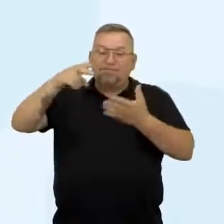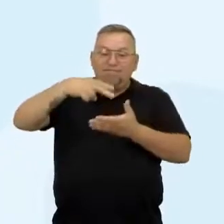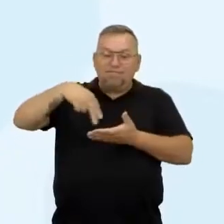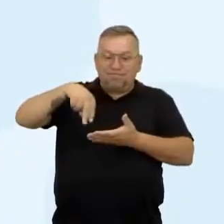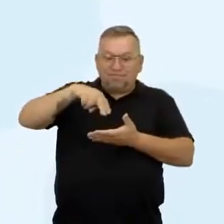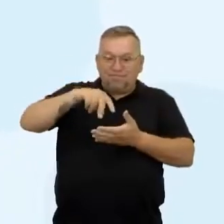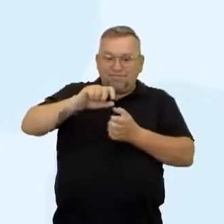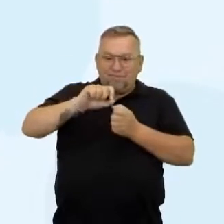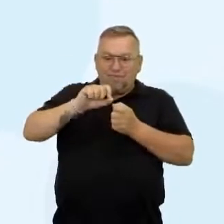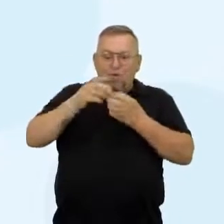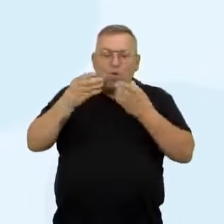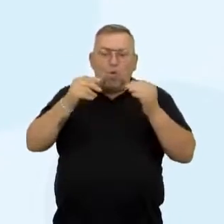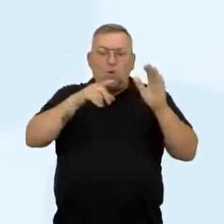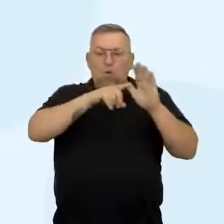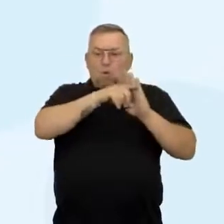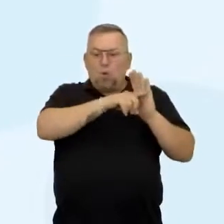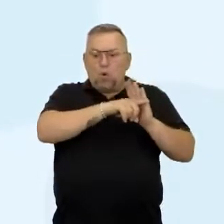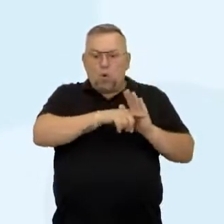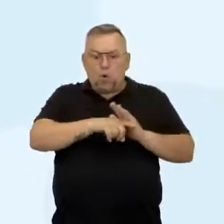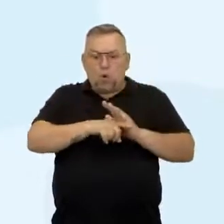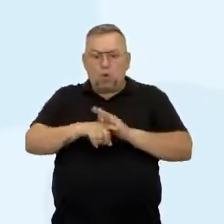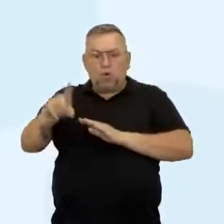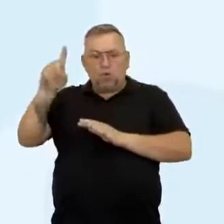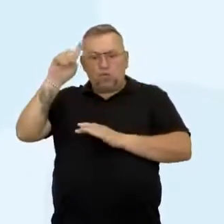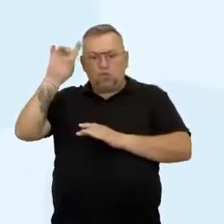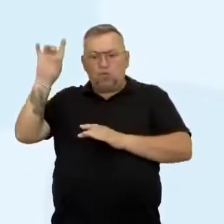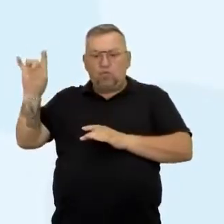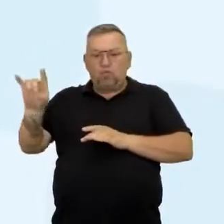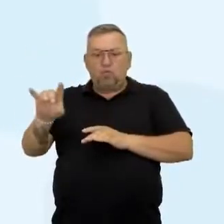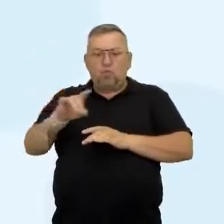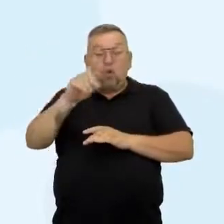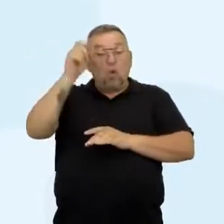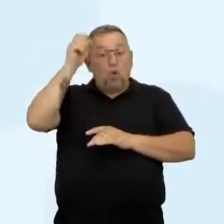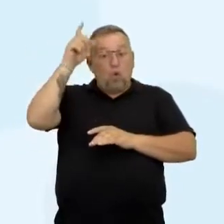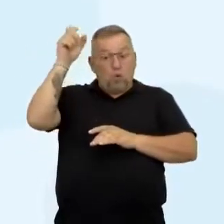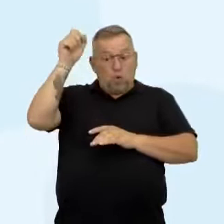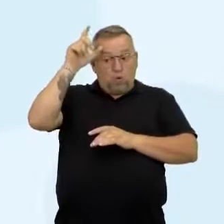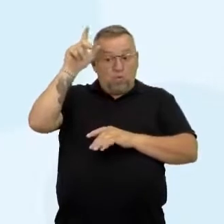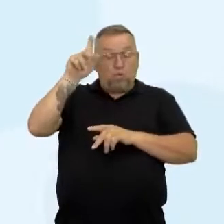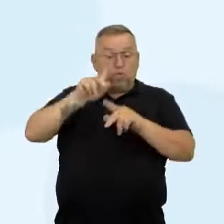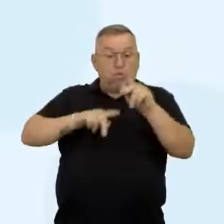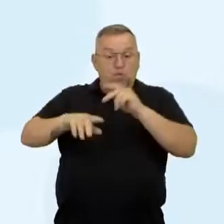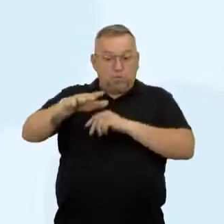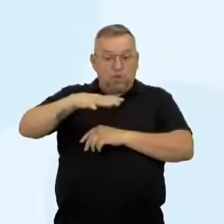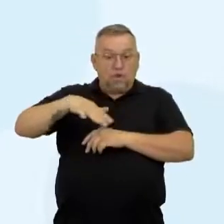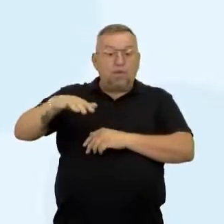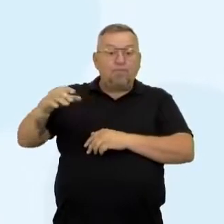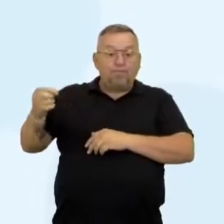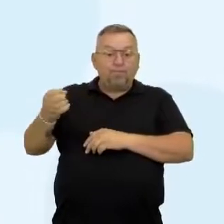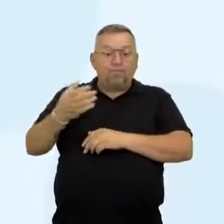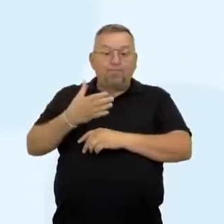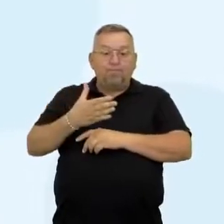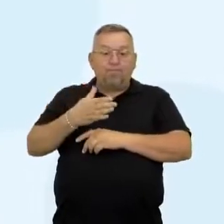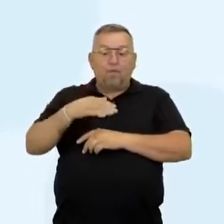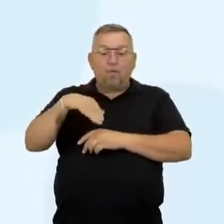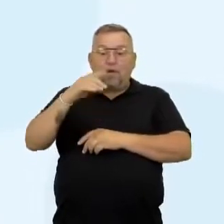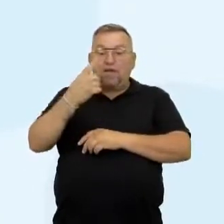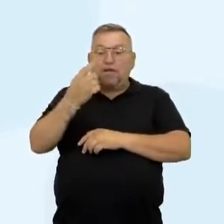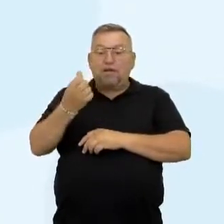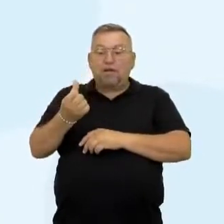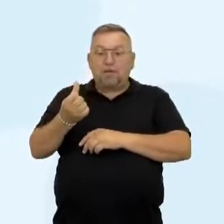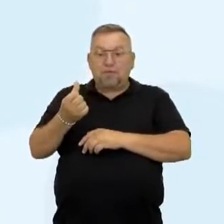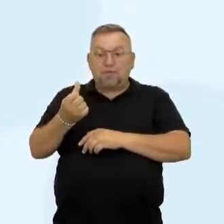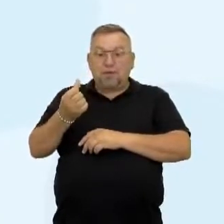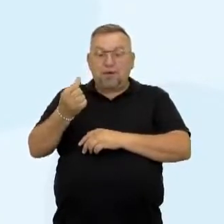trabalho feito com muita pesquisa dos ângulos e dos cotidianos da nossa cultura popular e contemporânea. São mais de